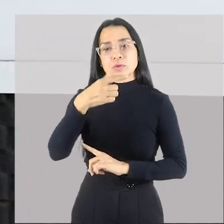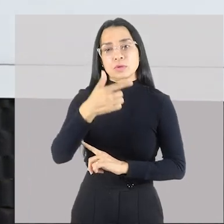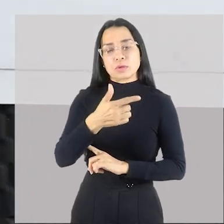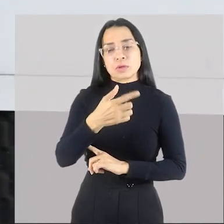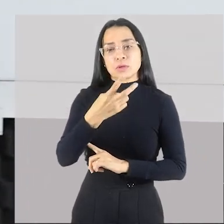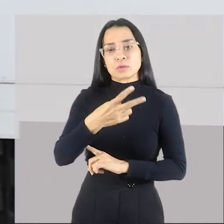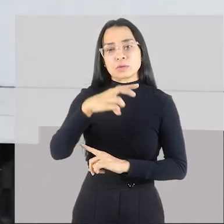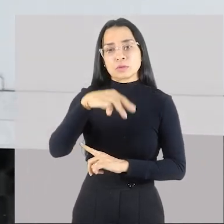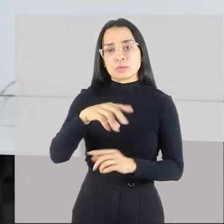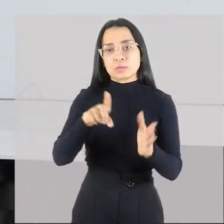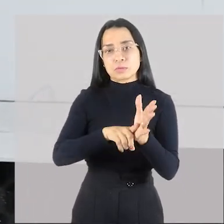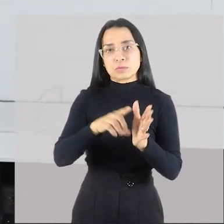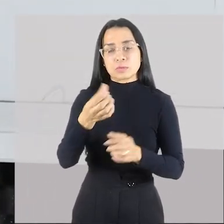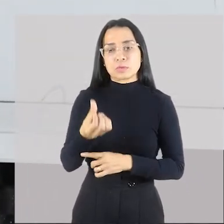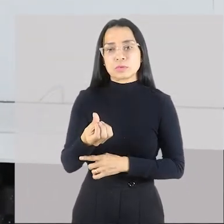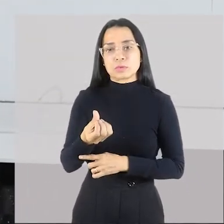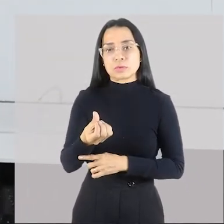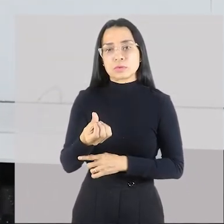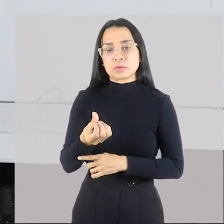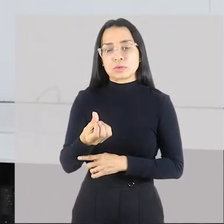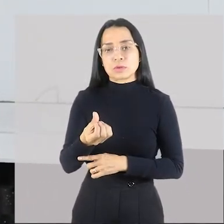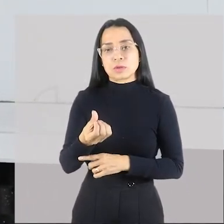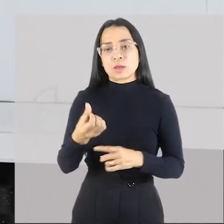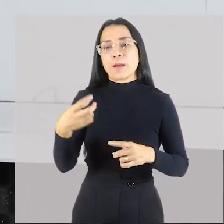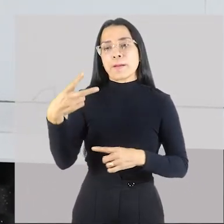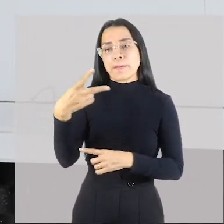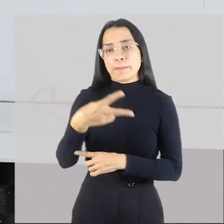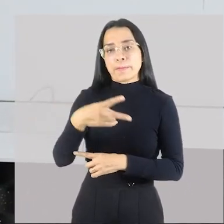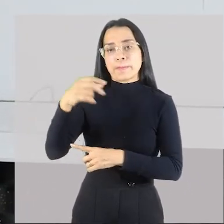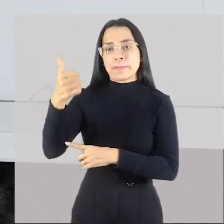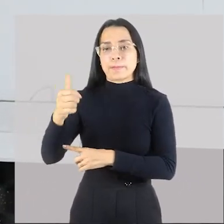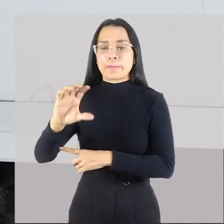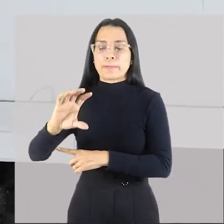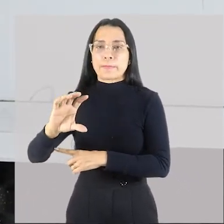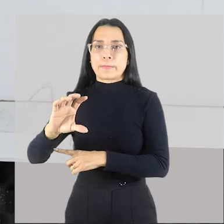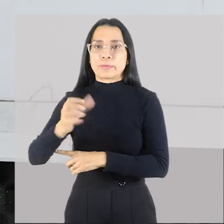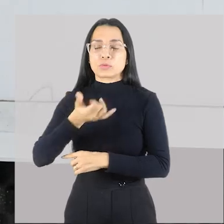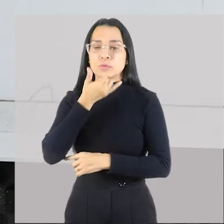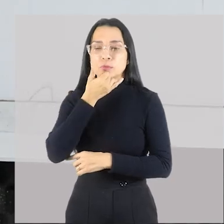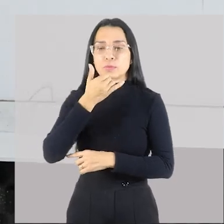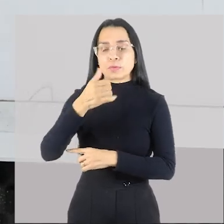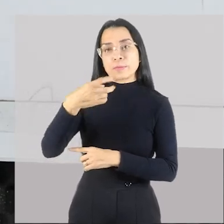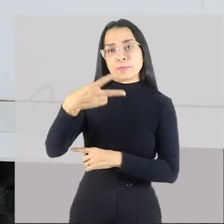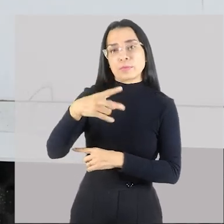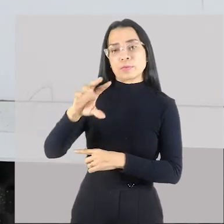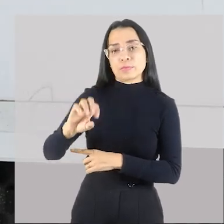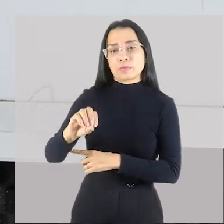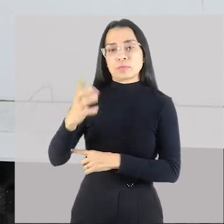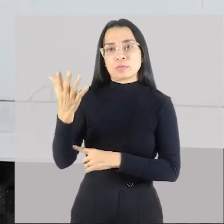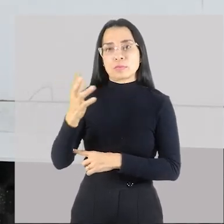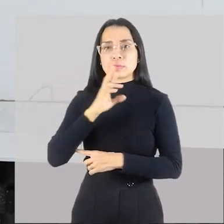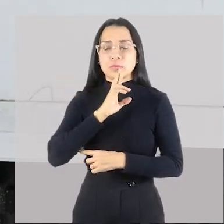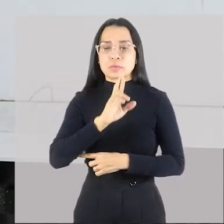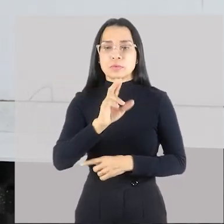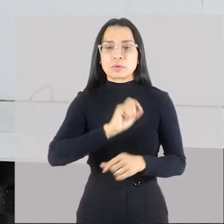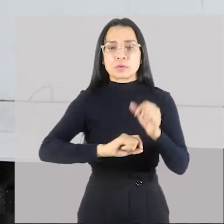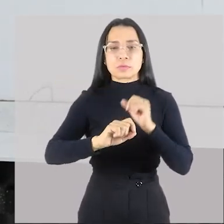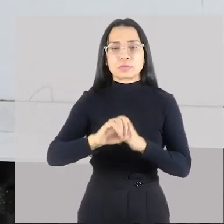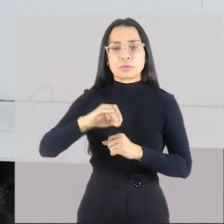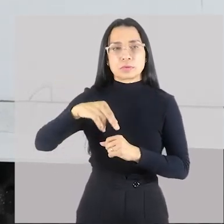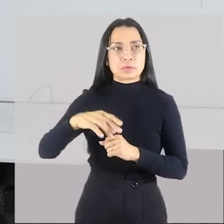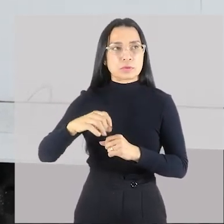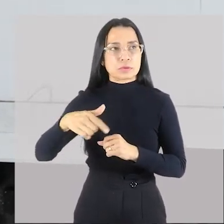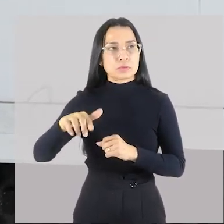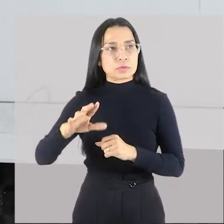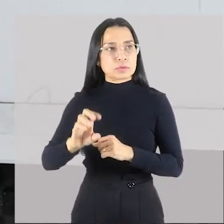Ó. Maior do que zero. E aí vou resolver essa inequação, né? Que a